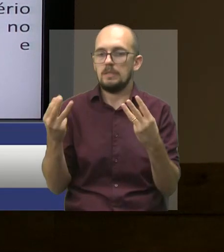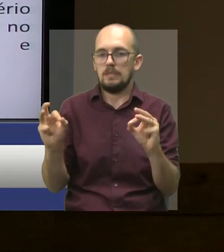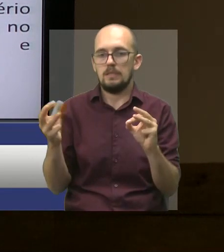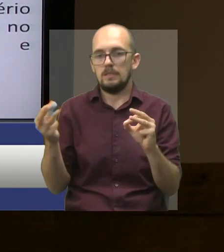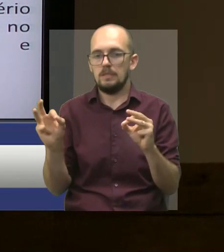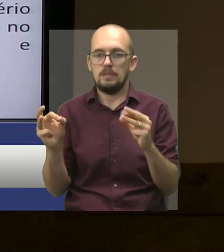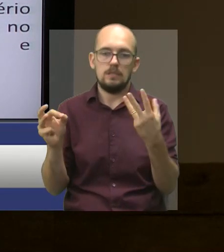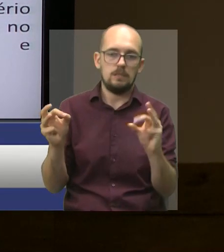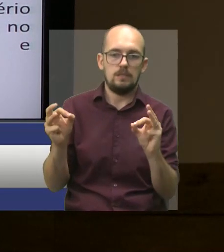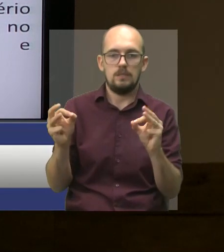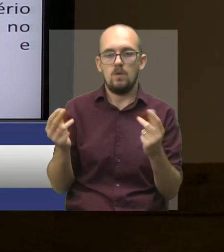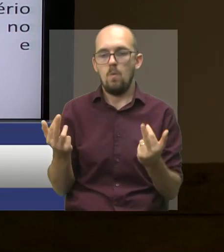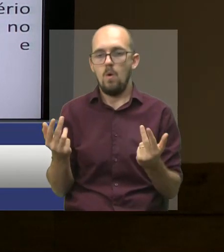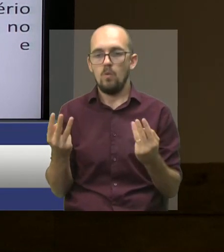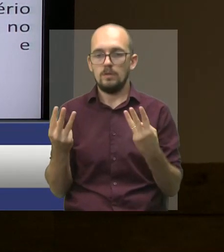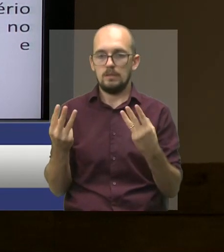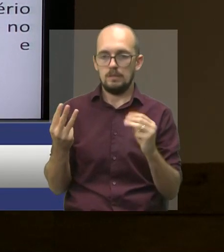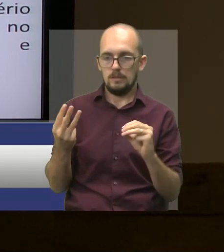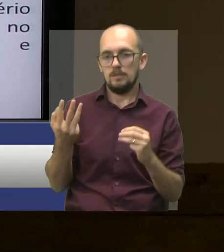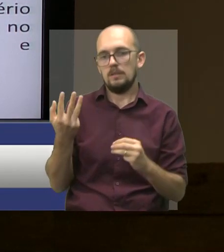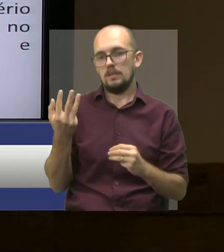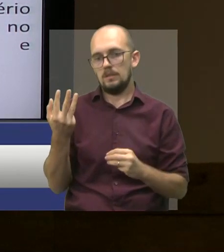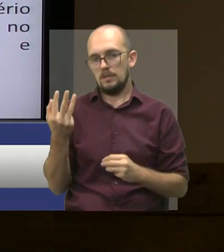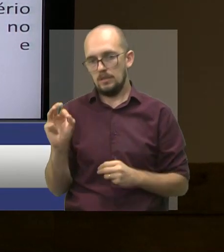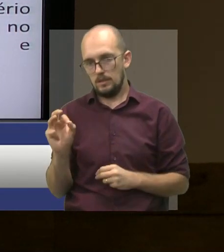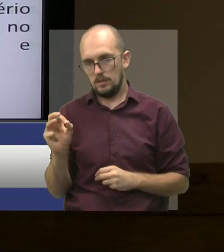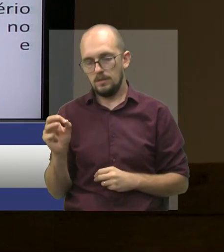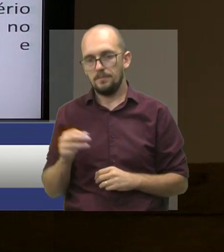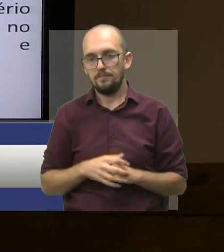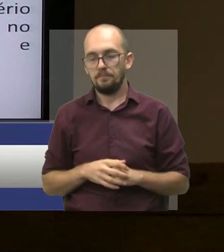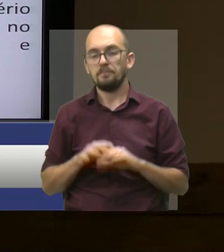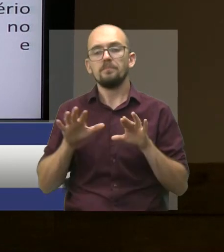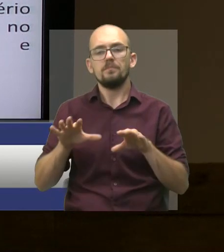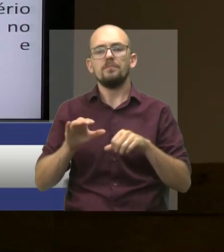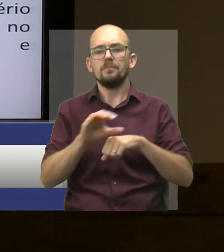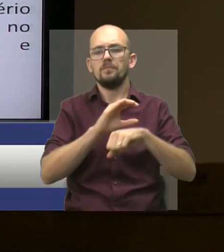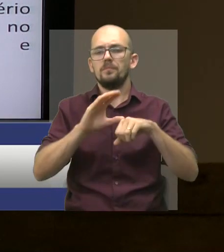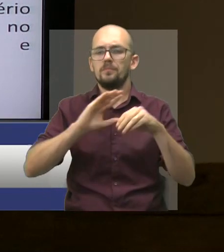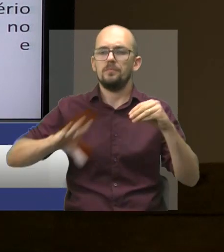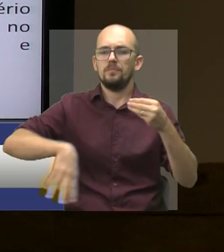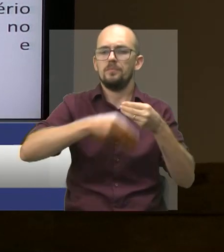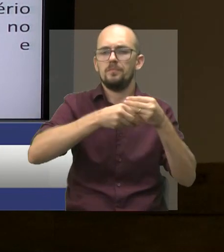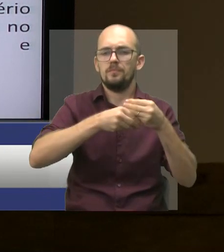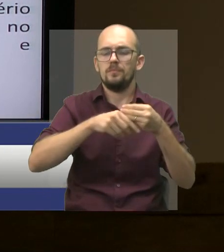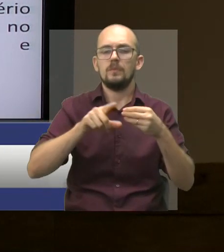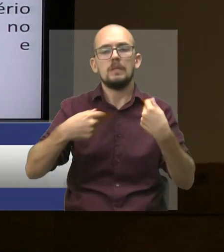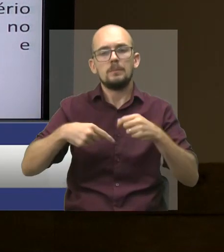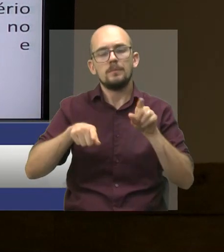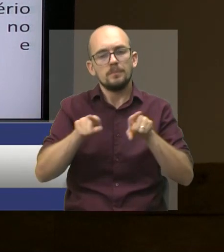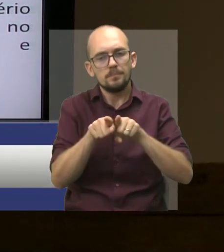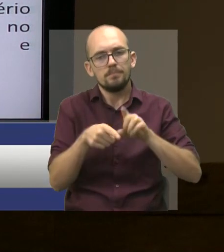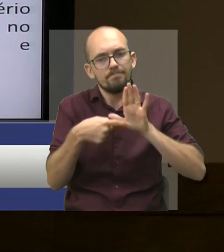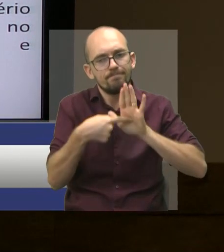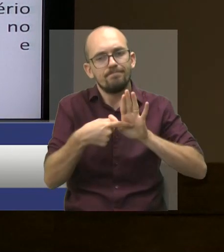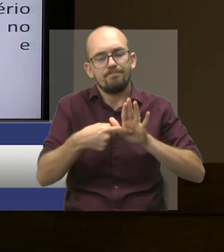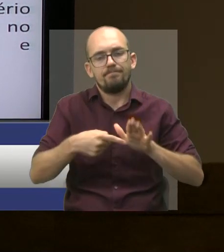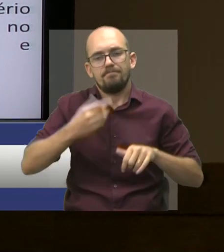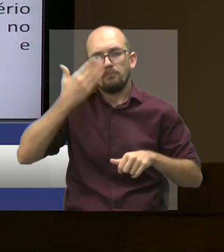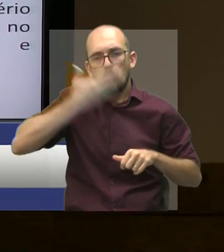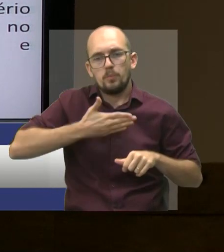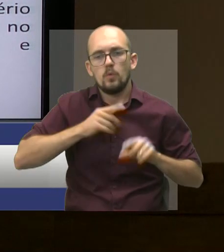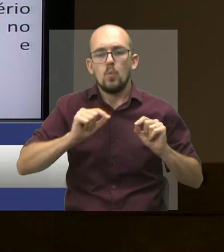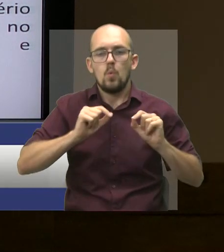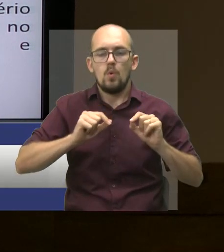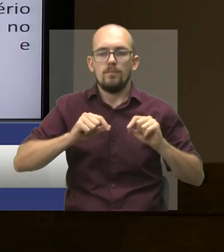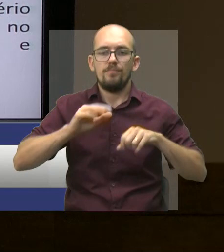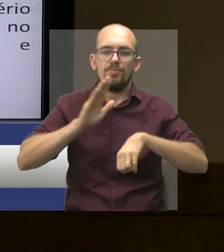Mesmo com essa emenda à Constituição, precisa manter a comprovação da exclusividade